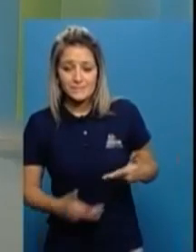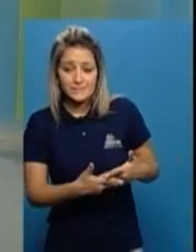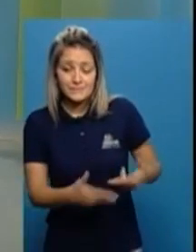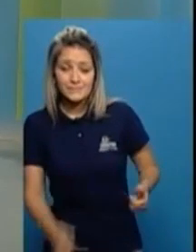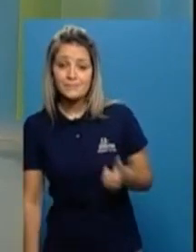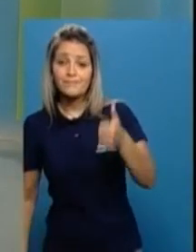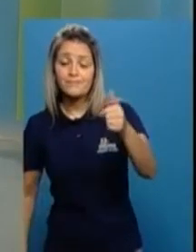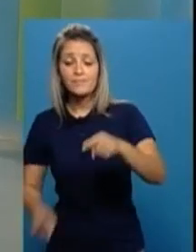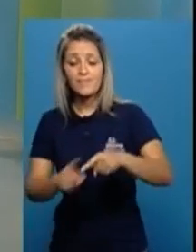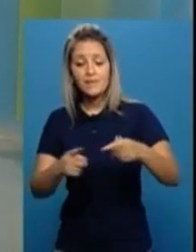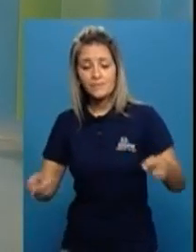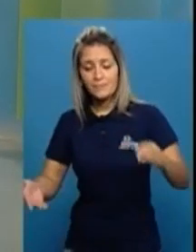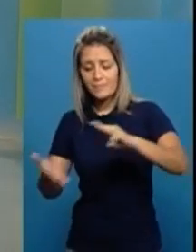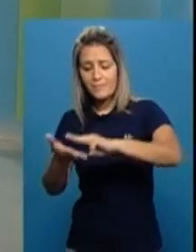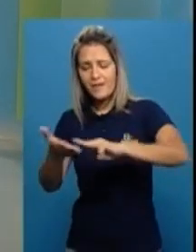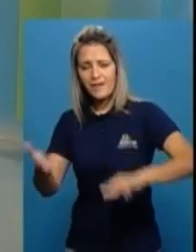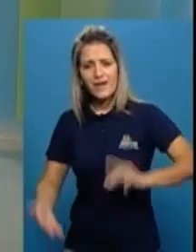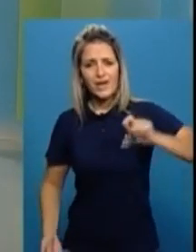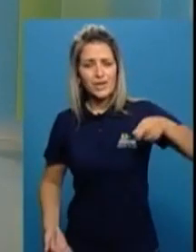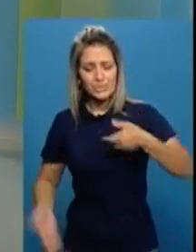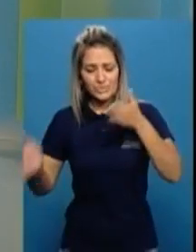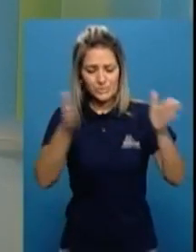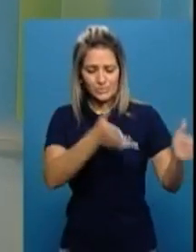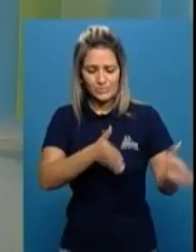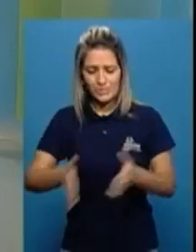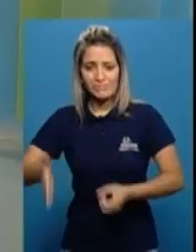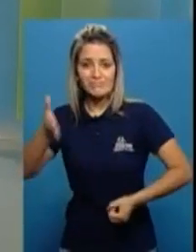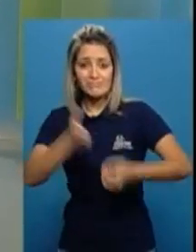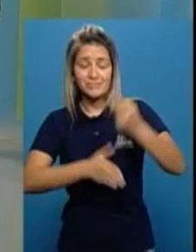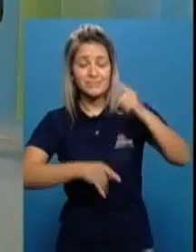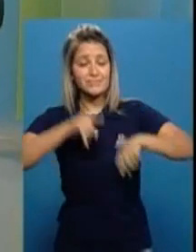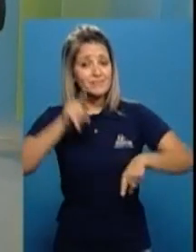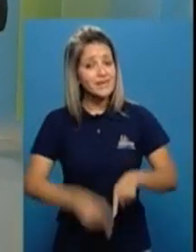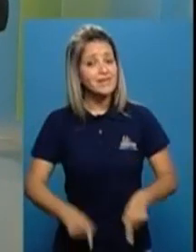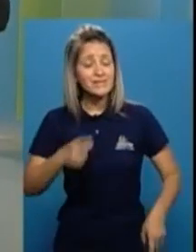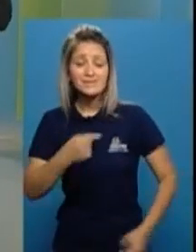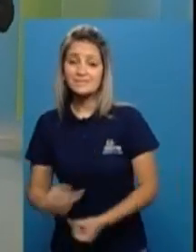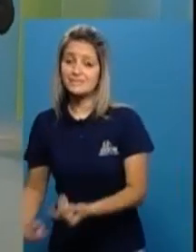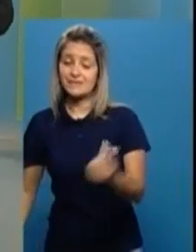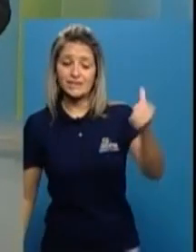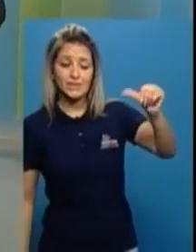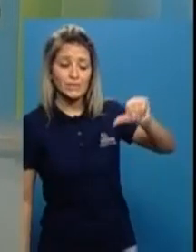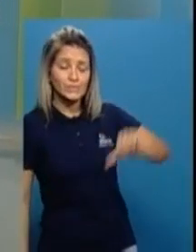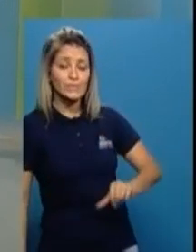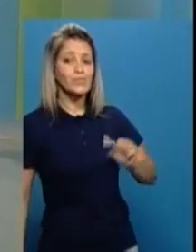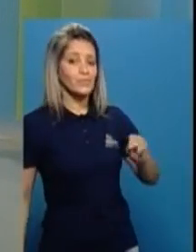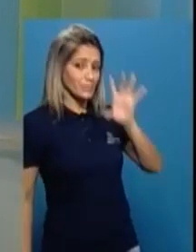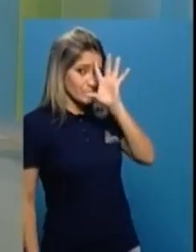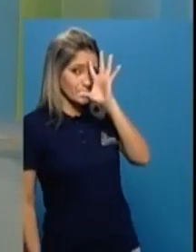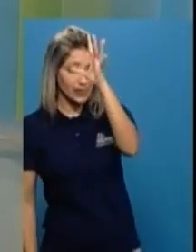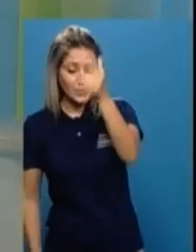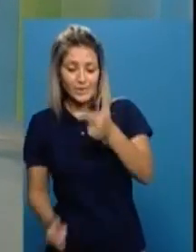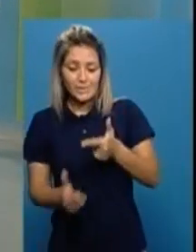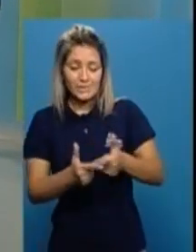Porém, essa metodologia também traz algumas desvantagens, podendo acontecer